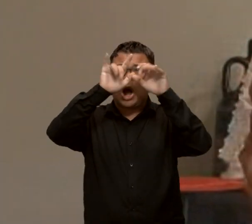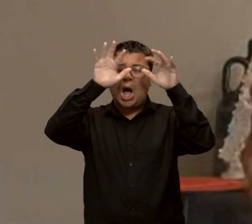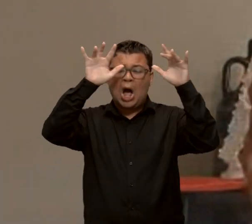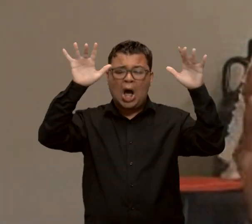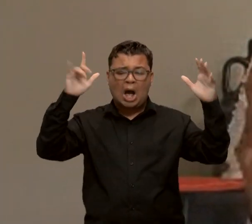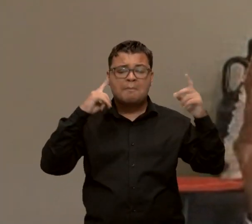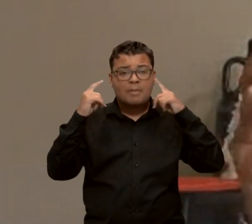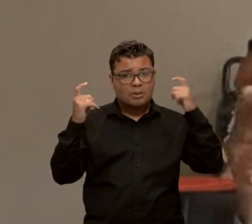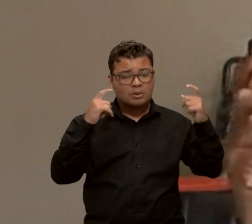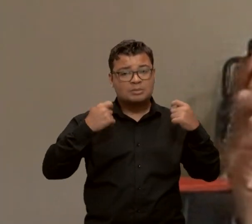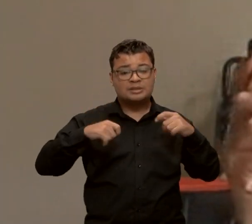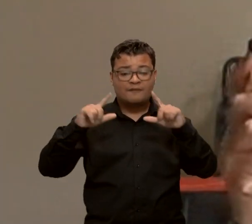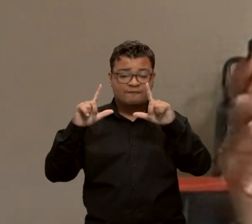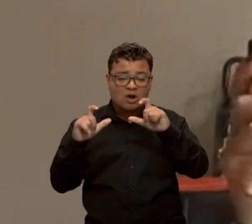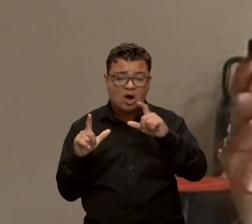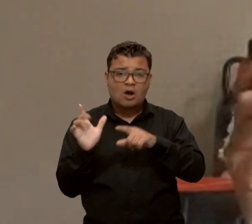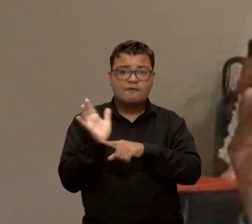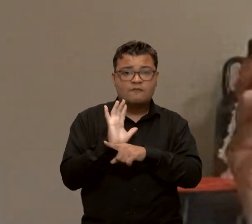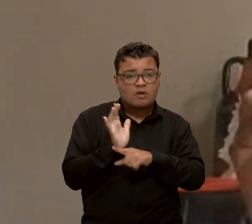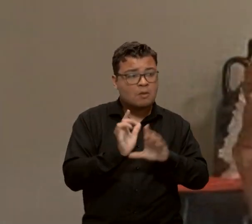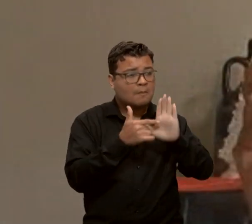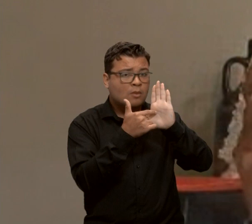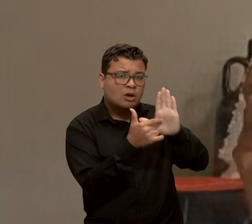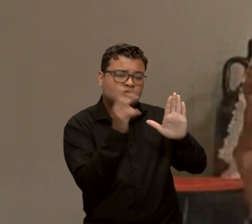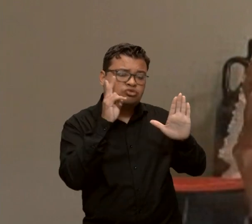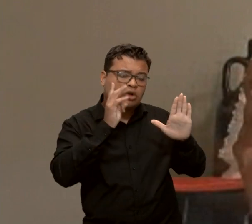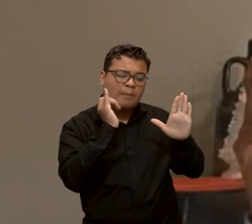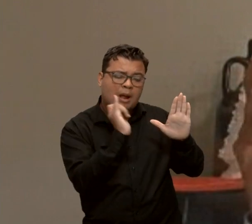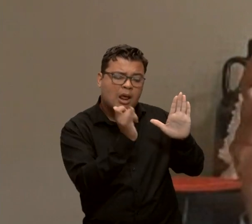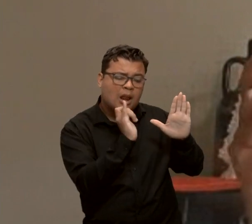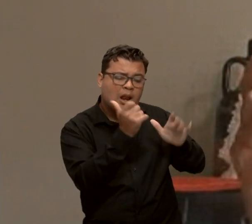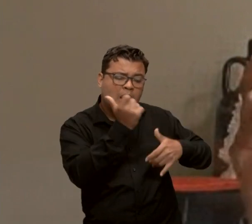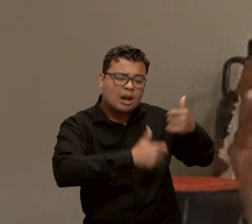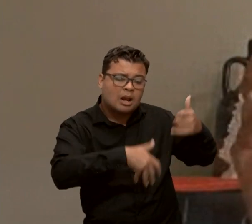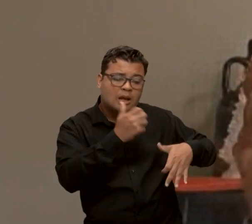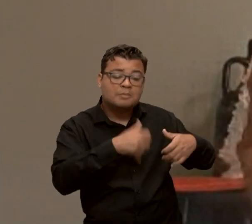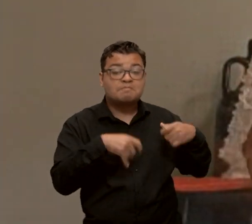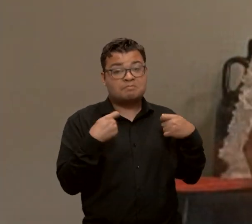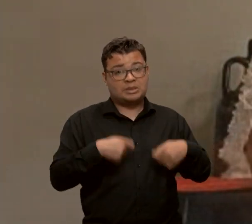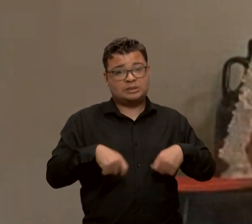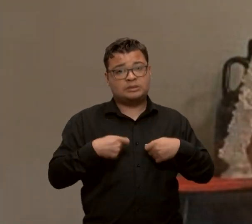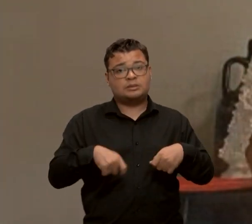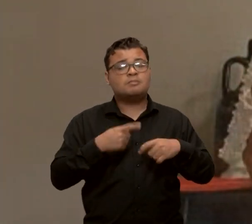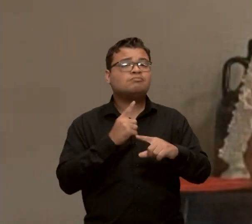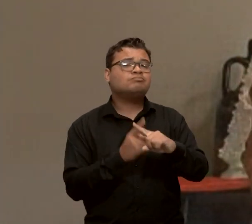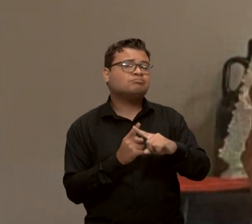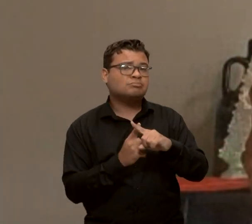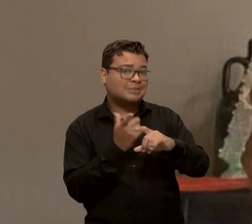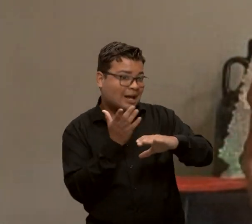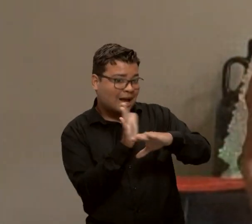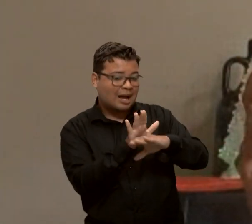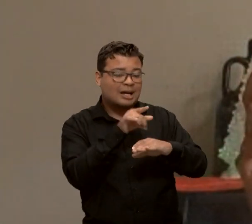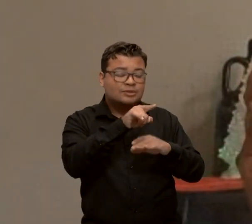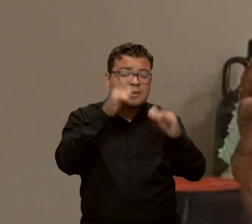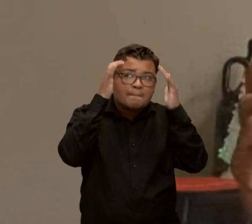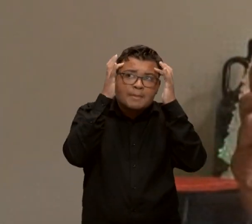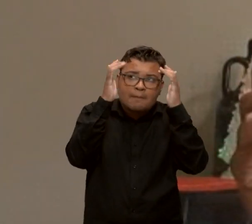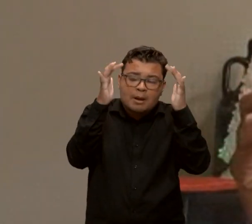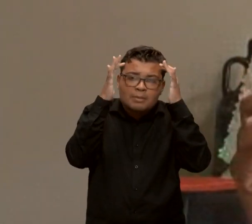mostrar vídeos, contar essa história social. Isso ajuda a preparar